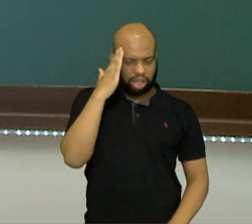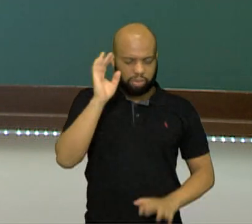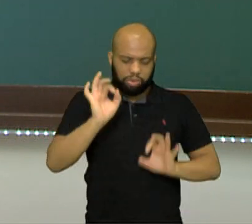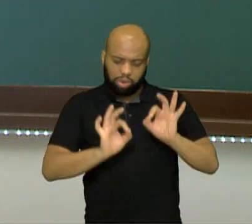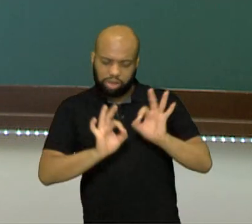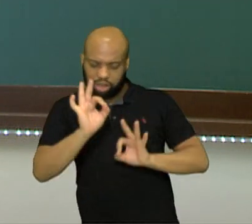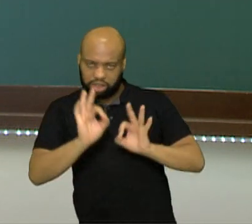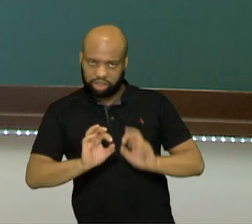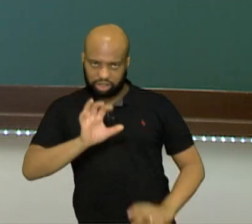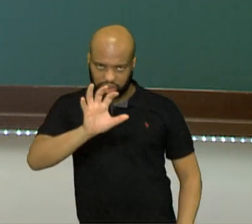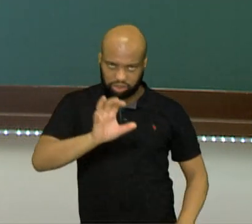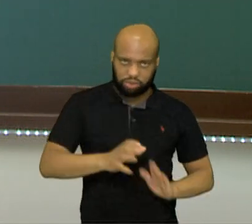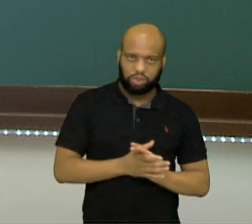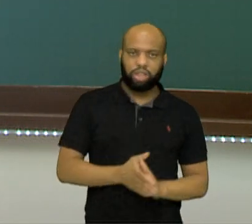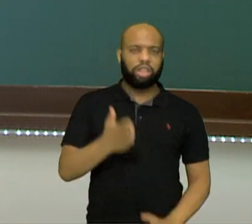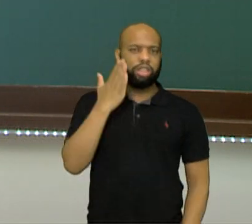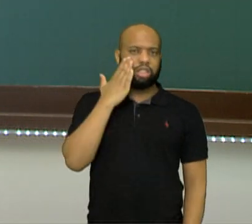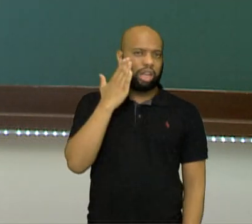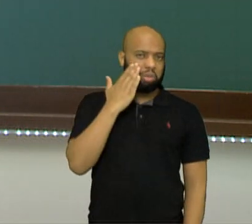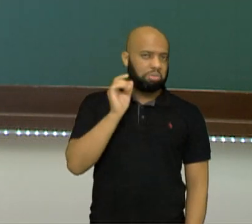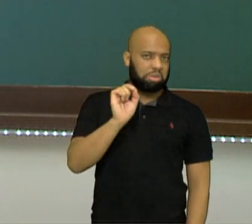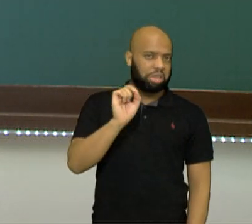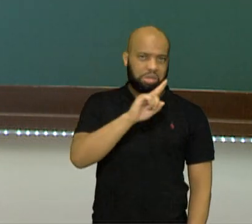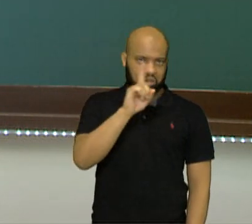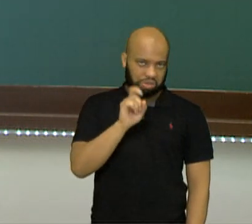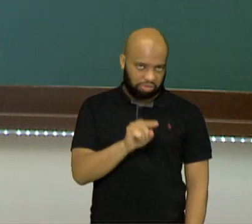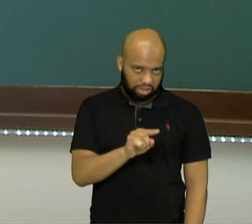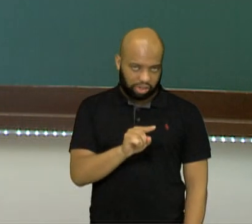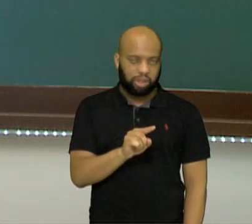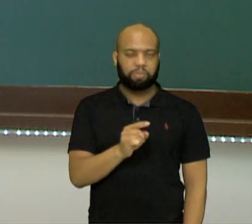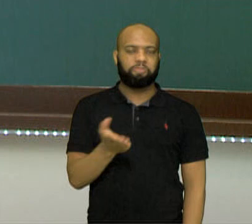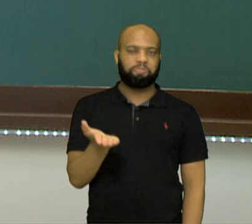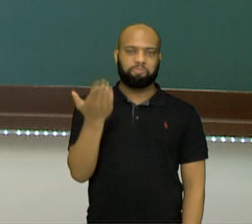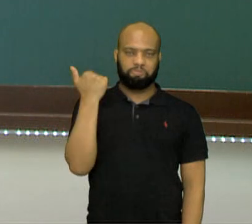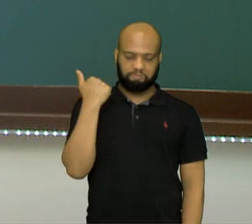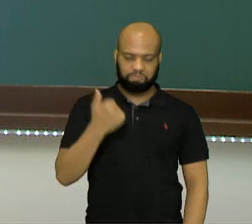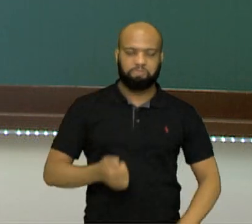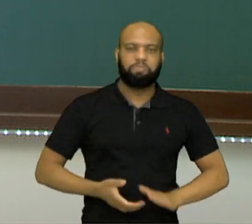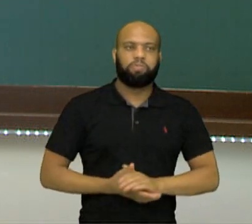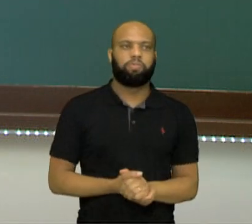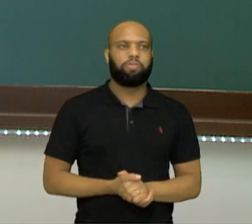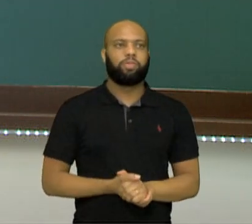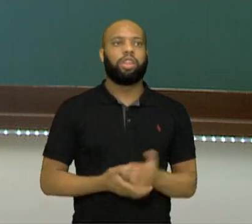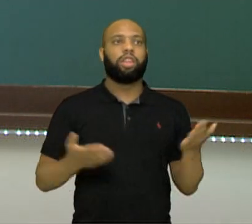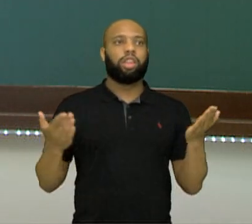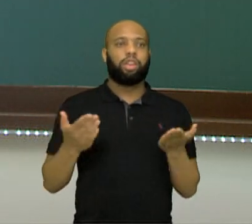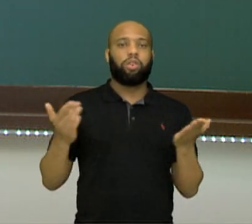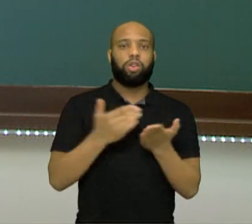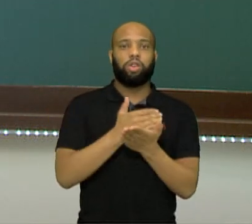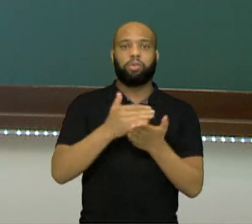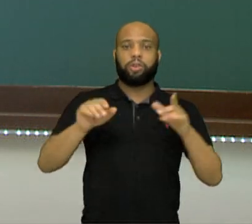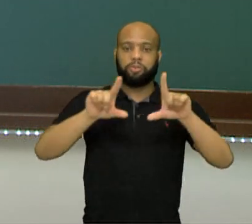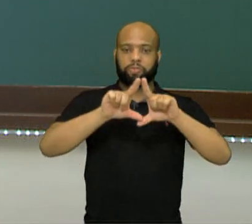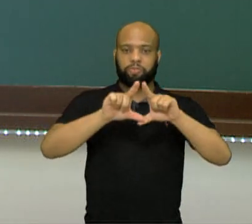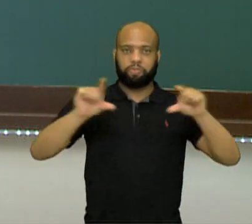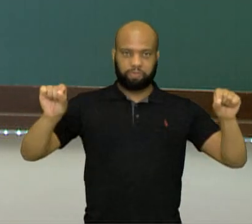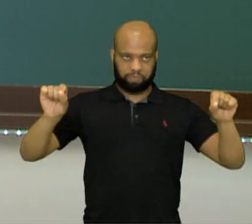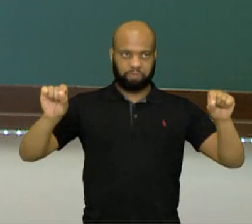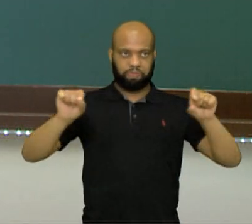o que é argumento? Não? Vamos acompanhar então aqui? Olha lá, vamos começar aqui com uma tira